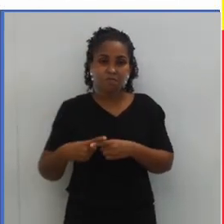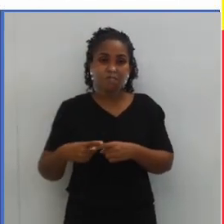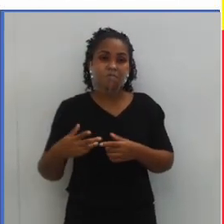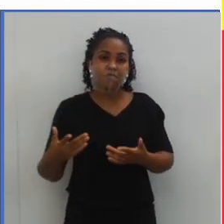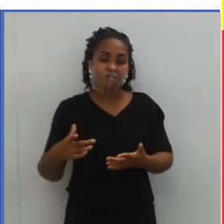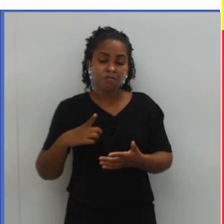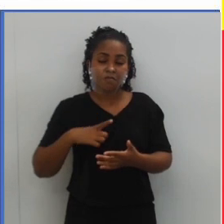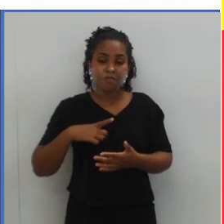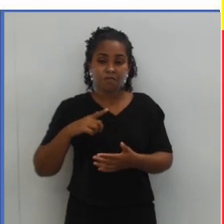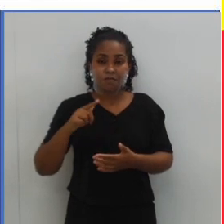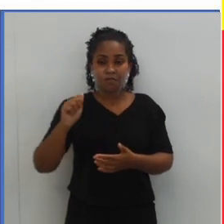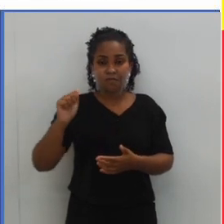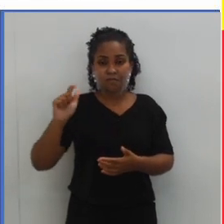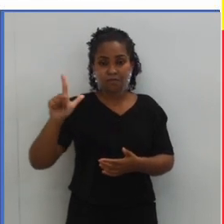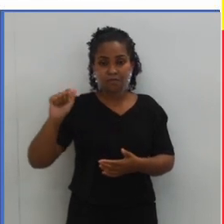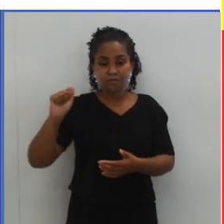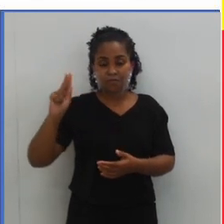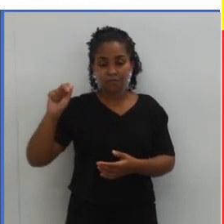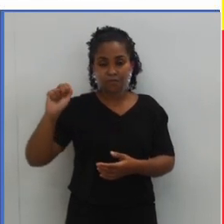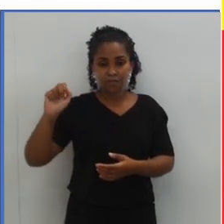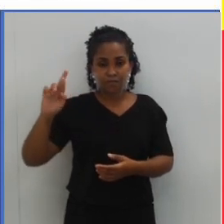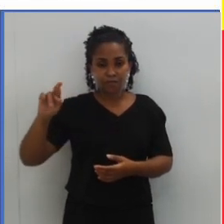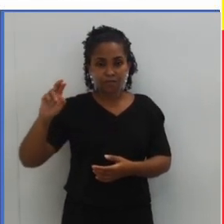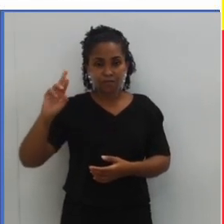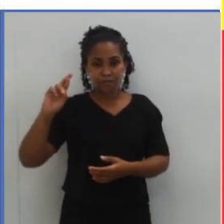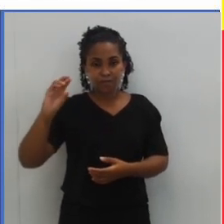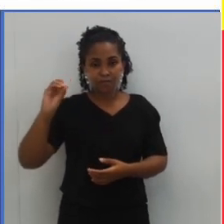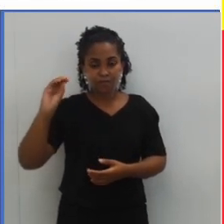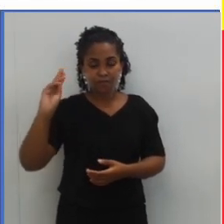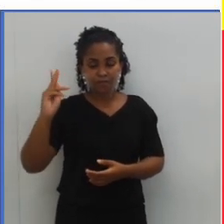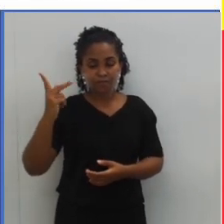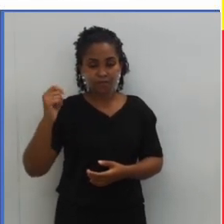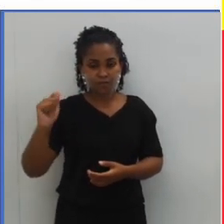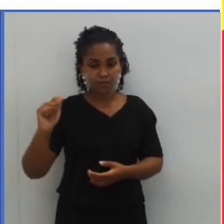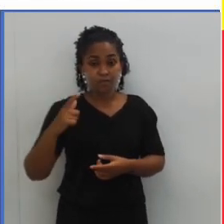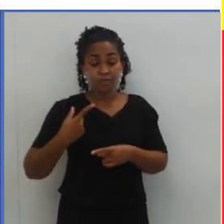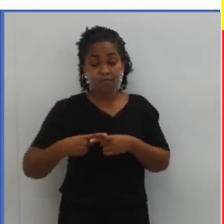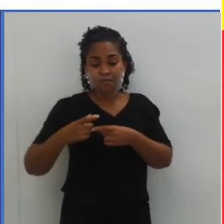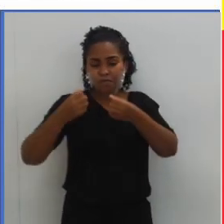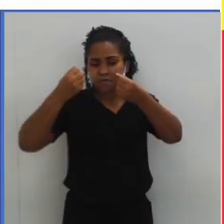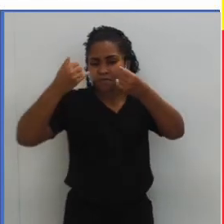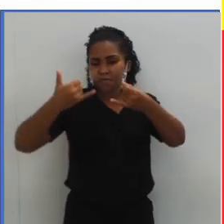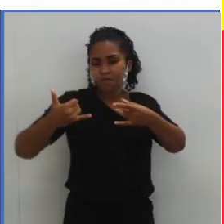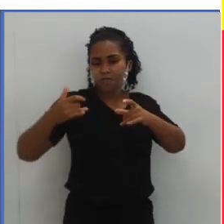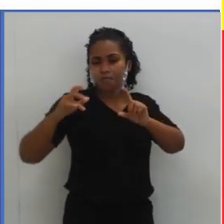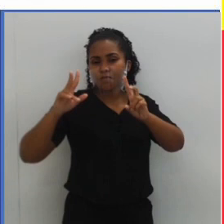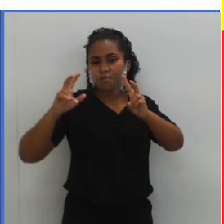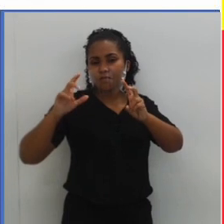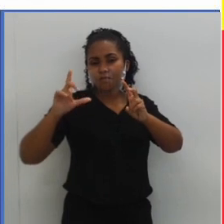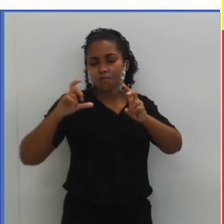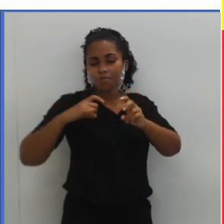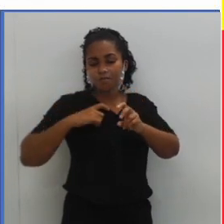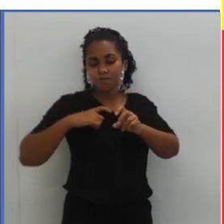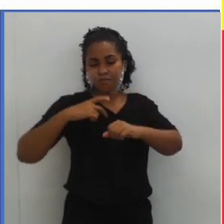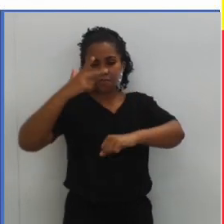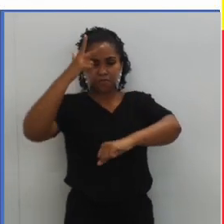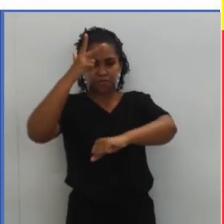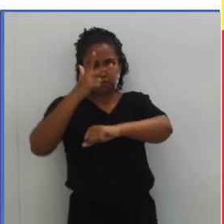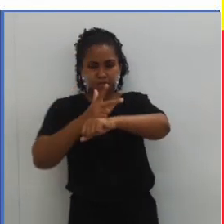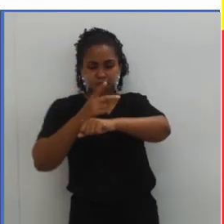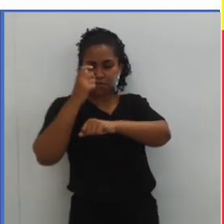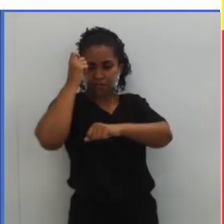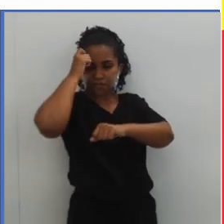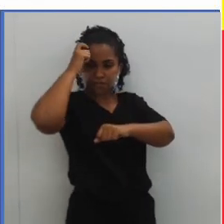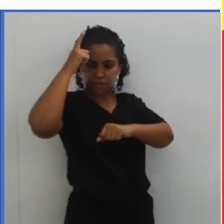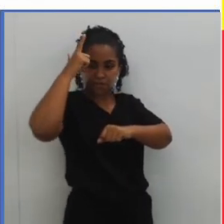E Glauber Rocha, uma frase dele ficou muito famosa, que ele falava que o lema era uma câmera na mão e uma ideia